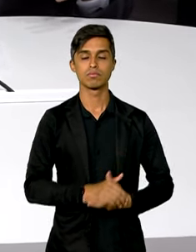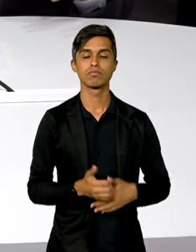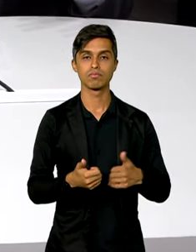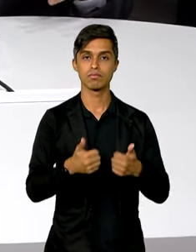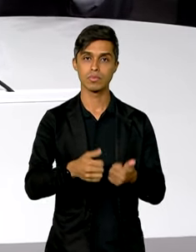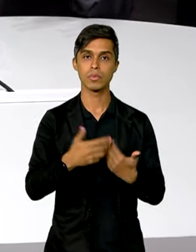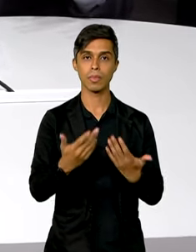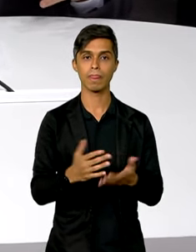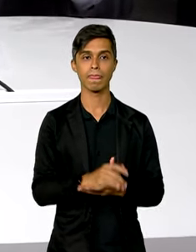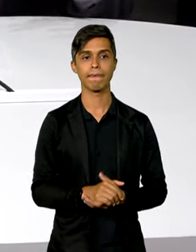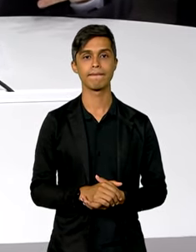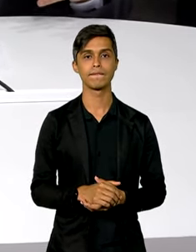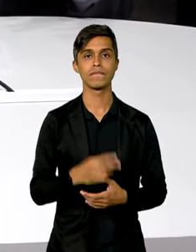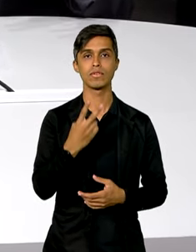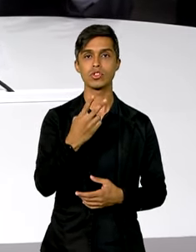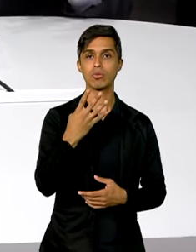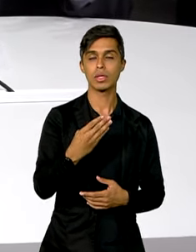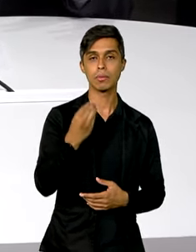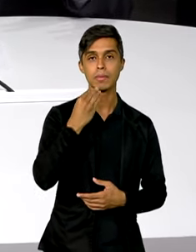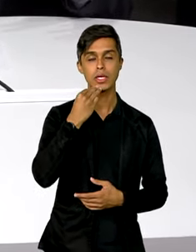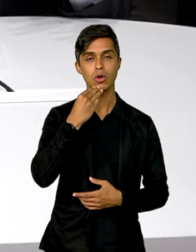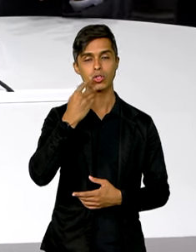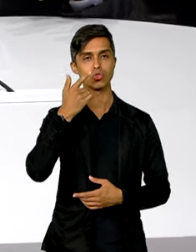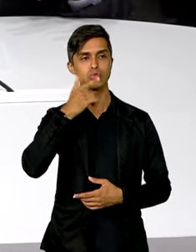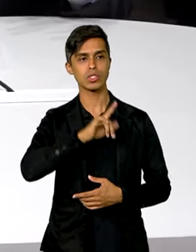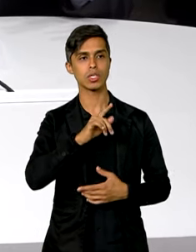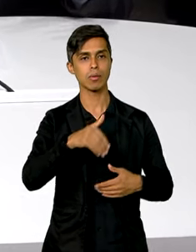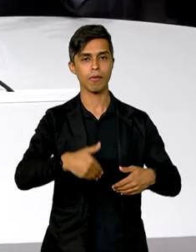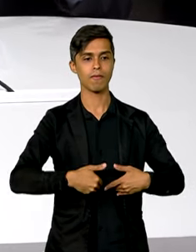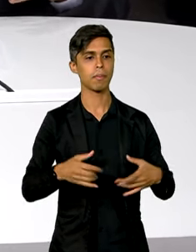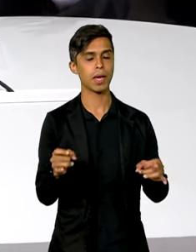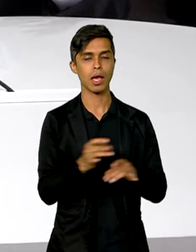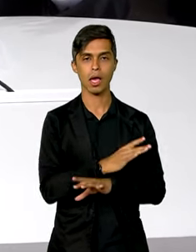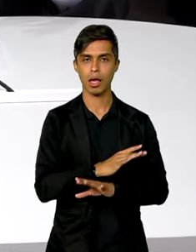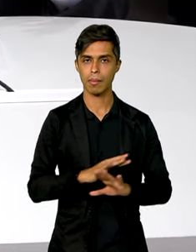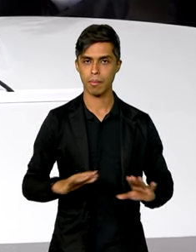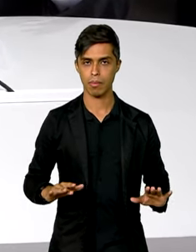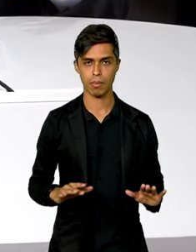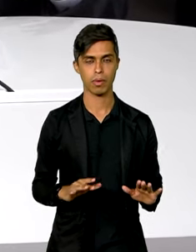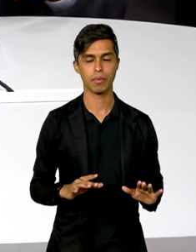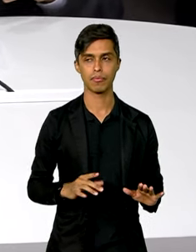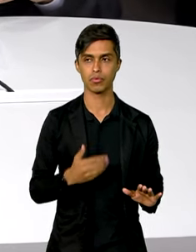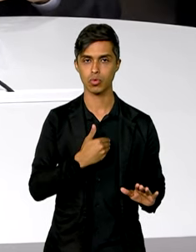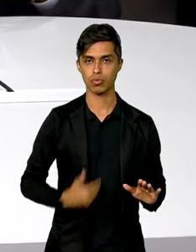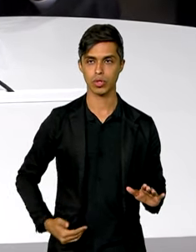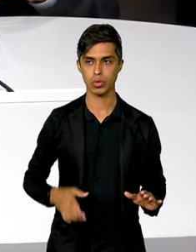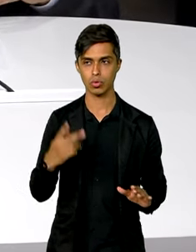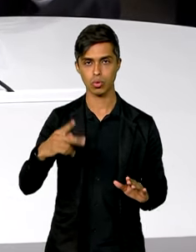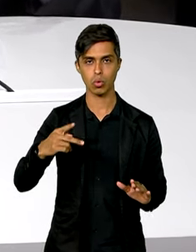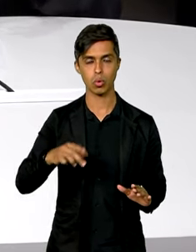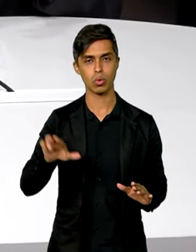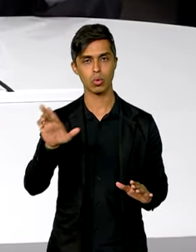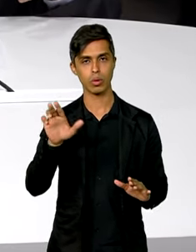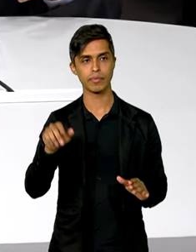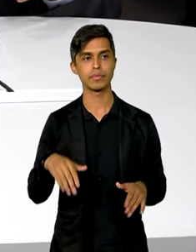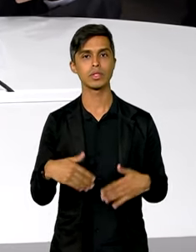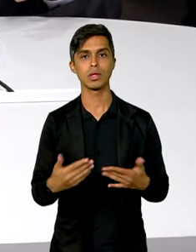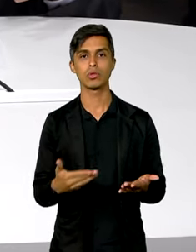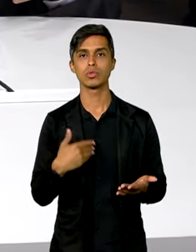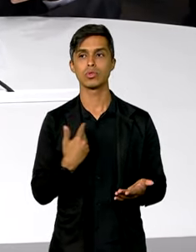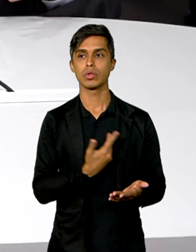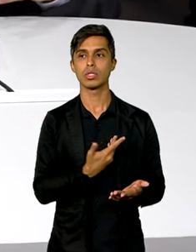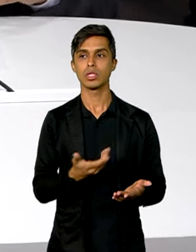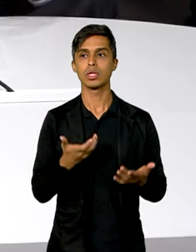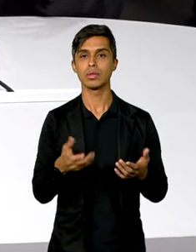foram retiradas 24 milhões de pessoas do mapa da fome nesse governo do presidente Lula, e nós